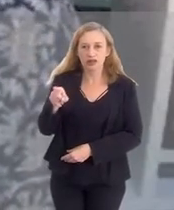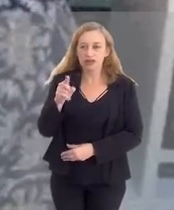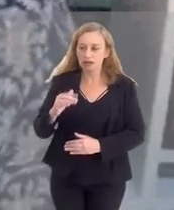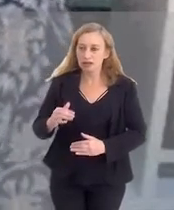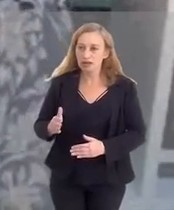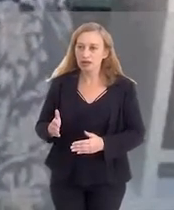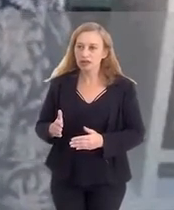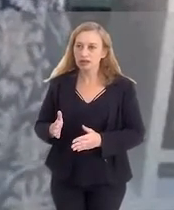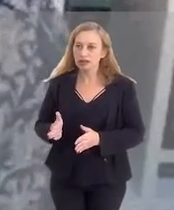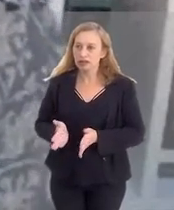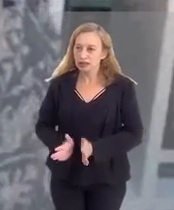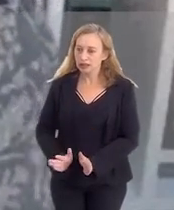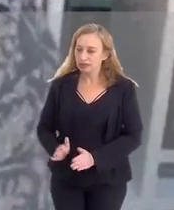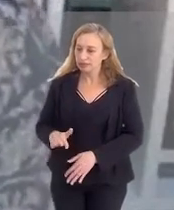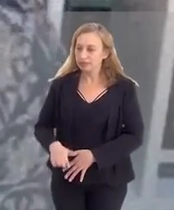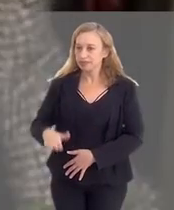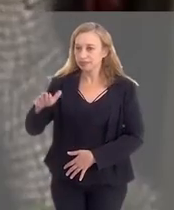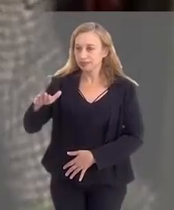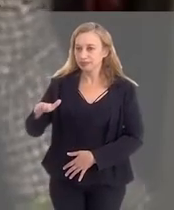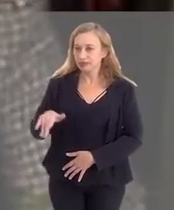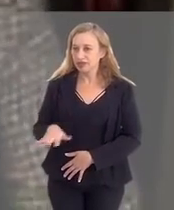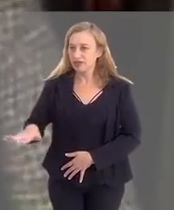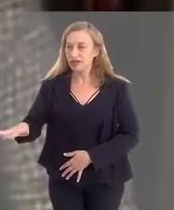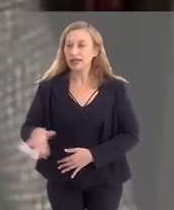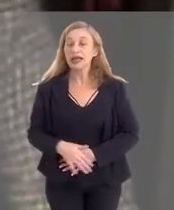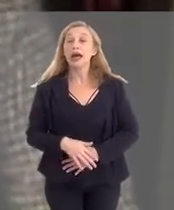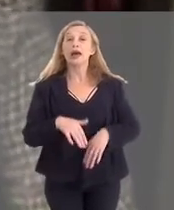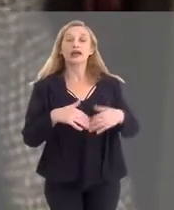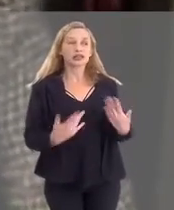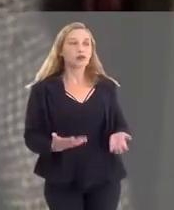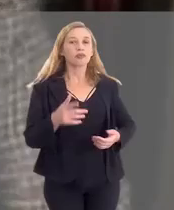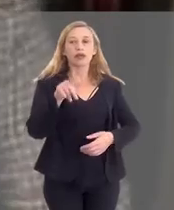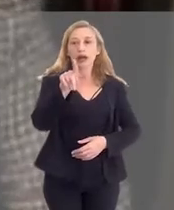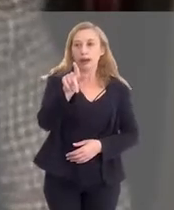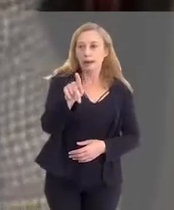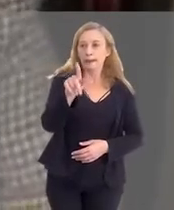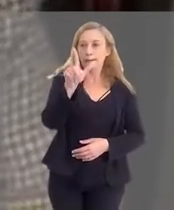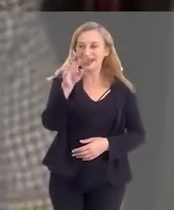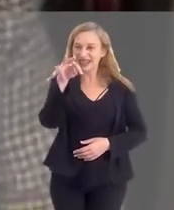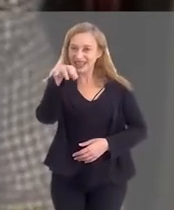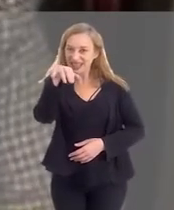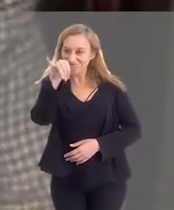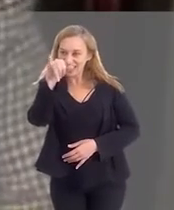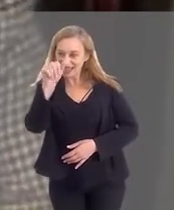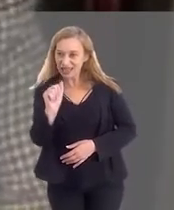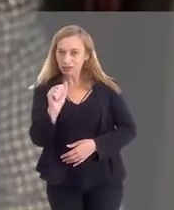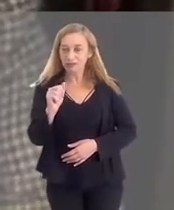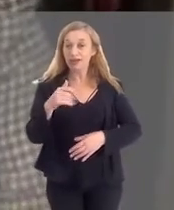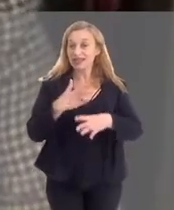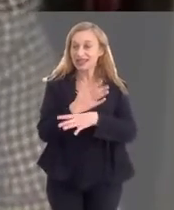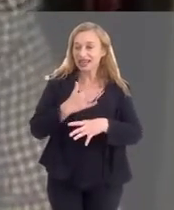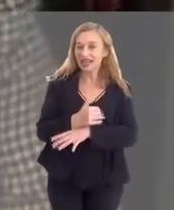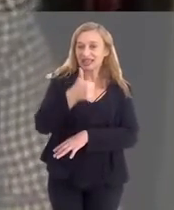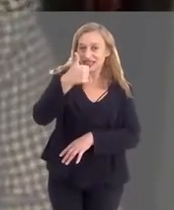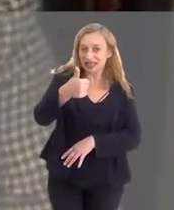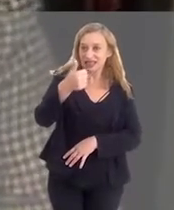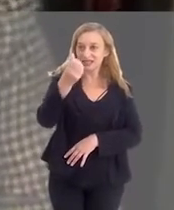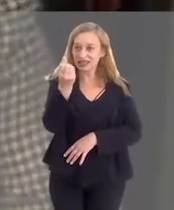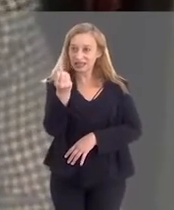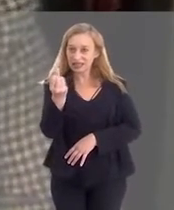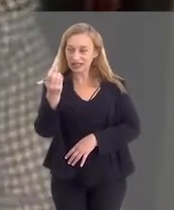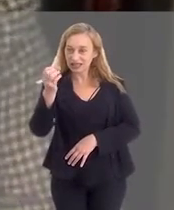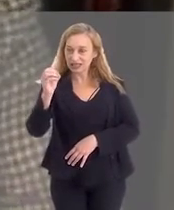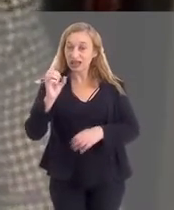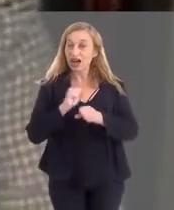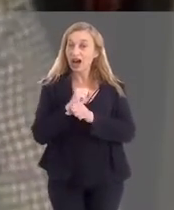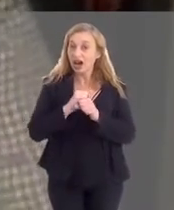você ter crescido nessa área? Então, Planaltina é uma cidade que tem 160 anos, né? O Distrito Federal